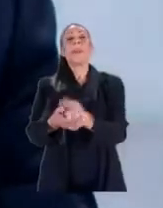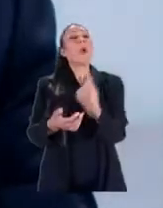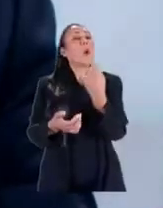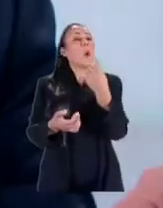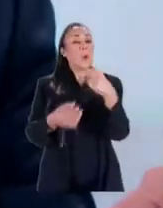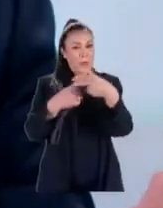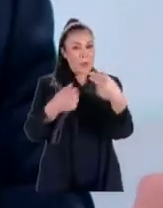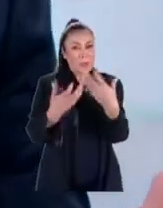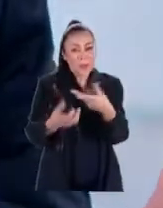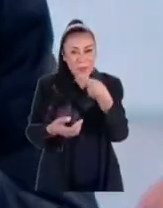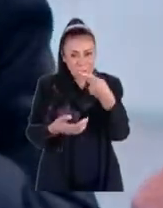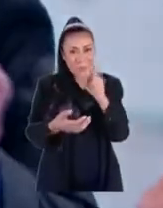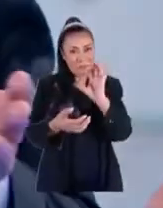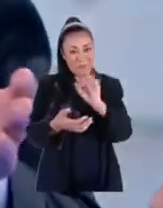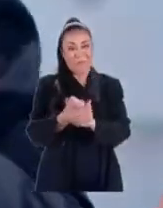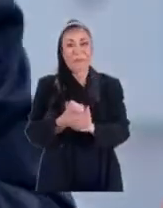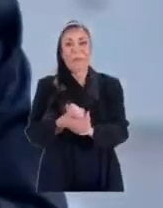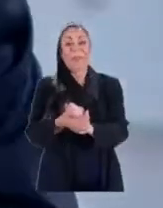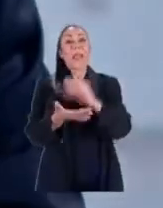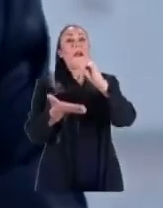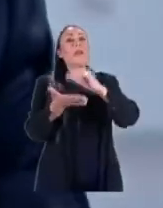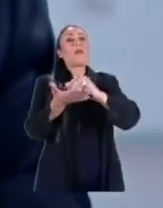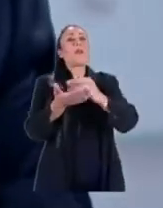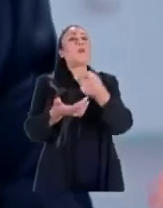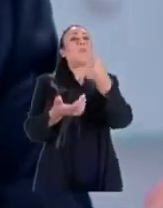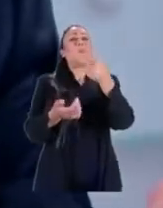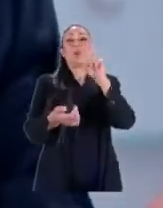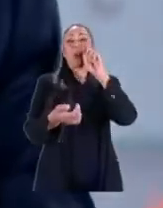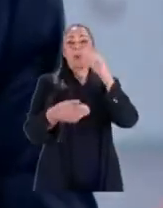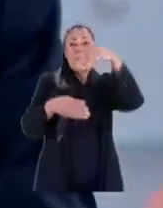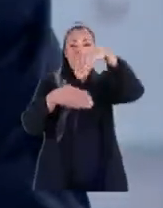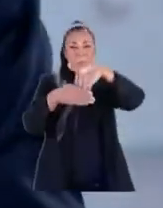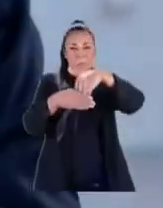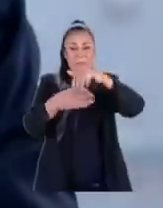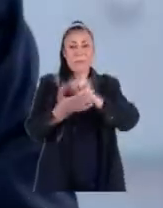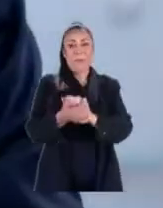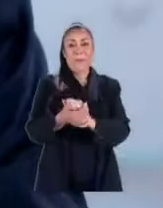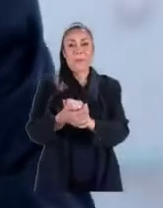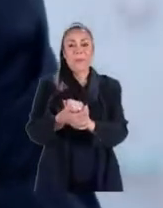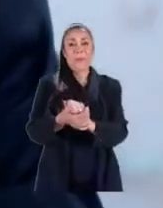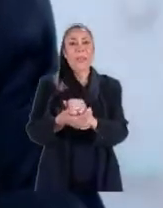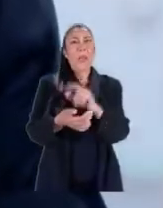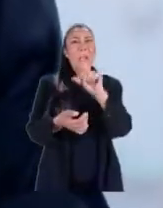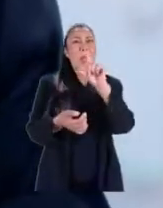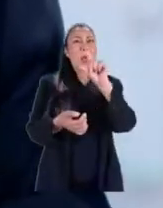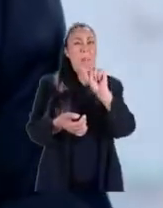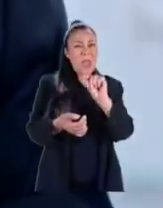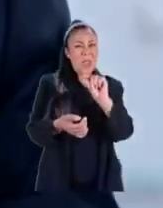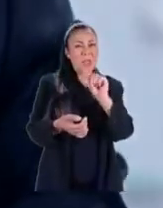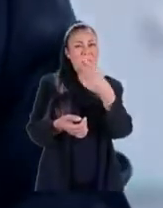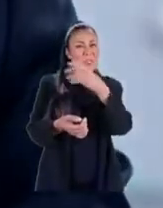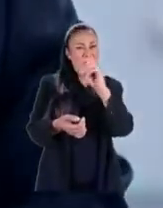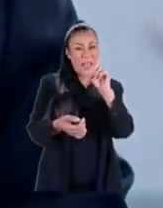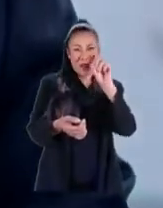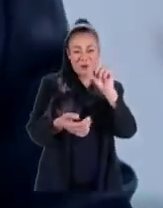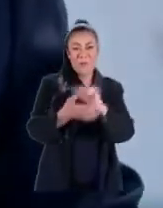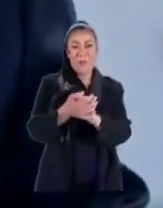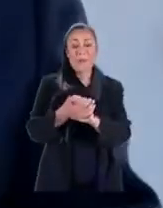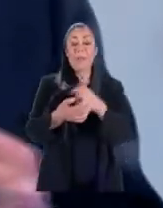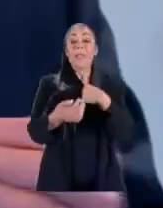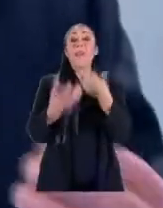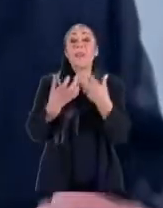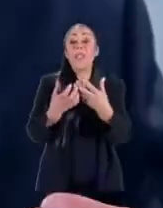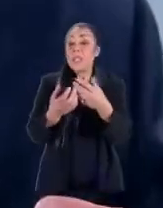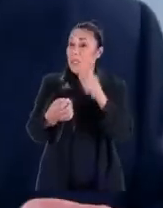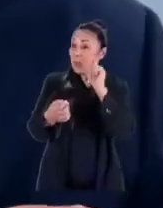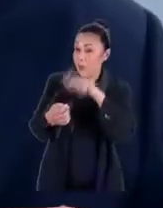que eu queria dizer, Ratinho, é o seguinte: faltam poucos dias para as eleições. Pouco menos de 10 dias para as eleições, em que eu queria